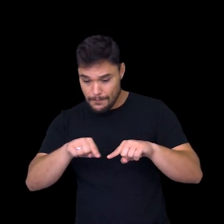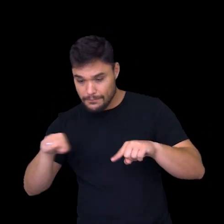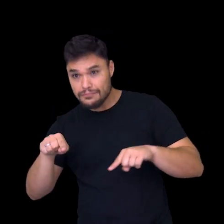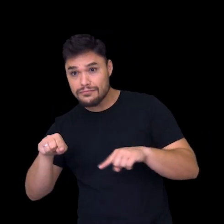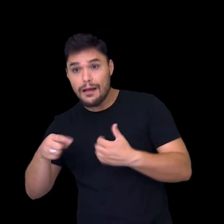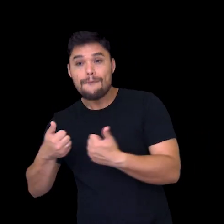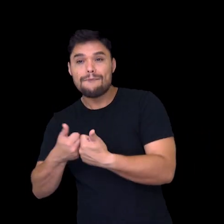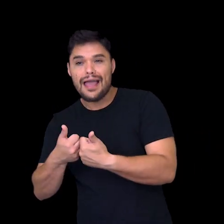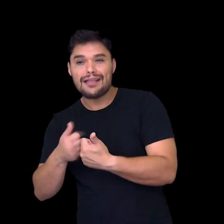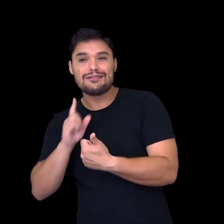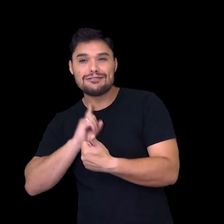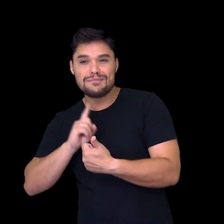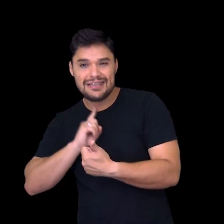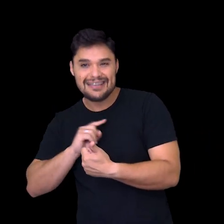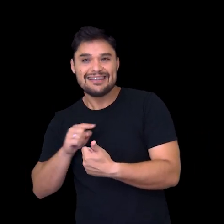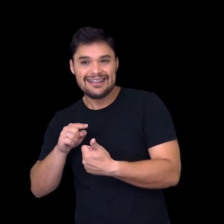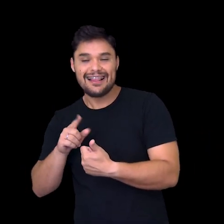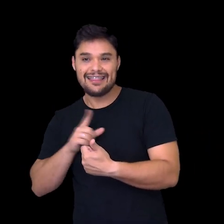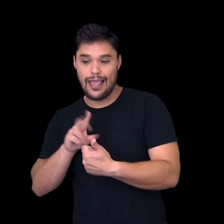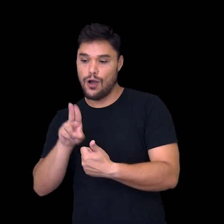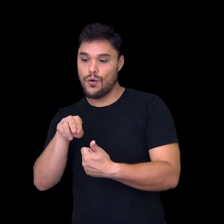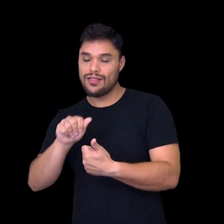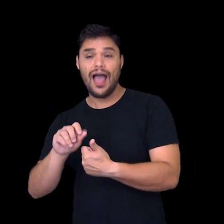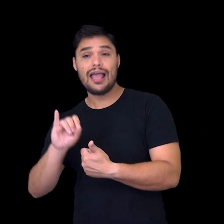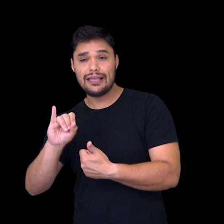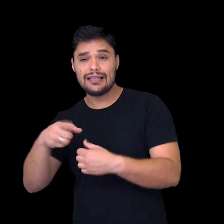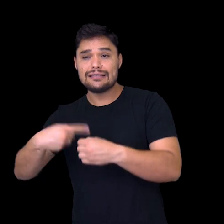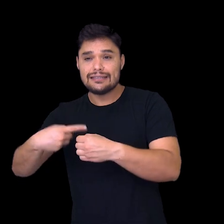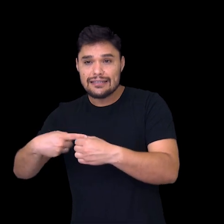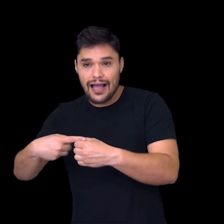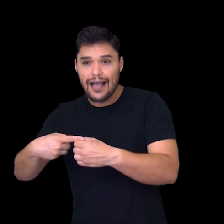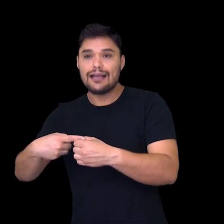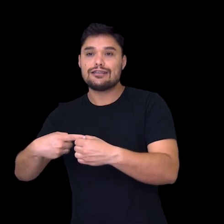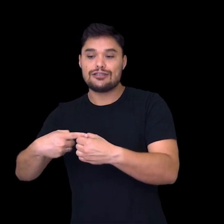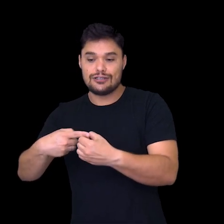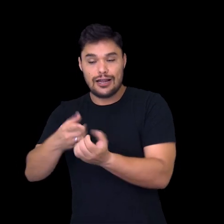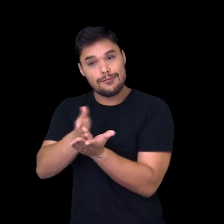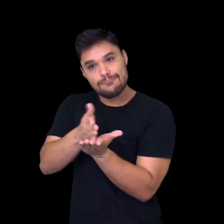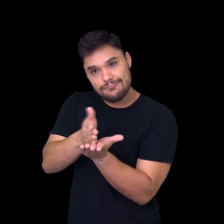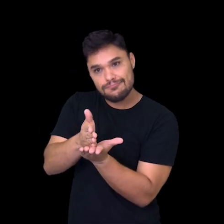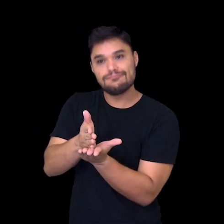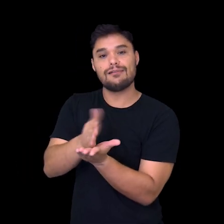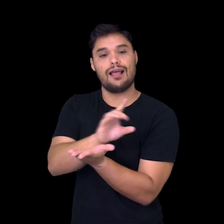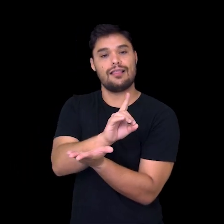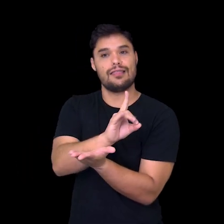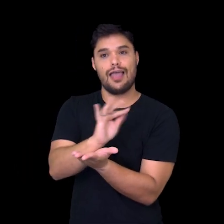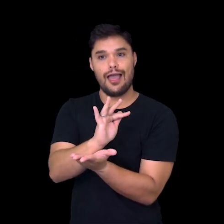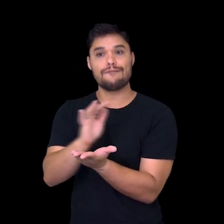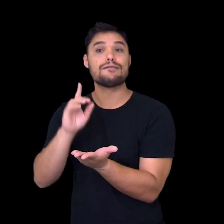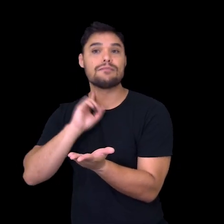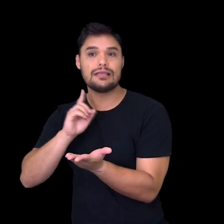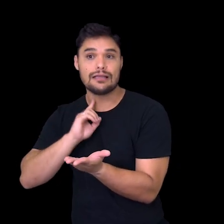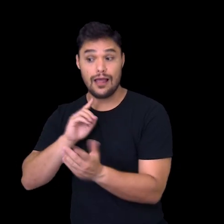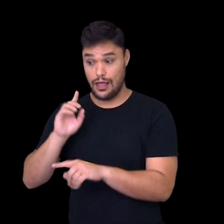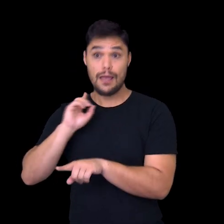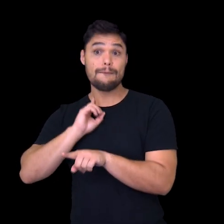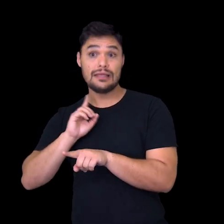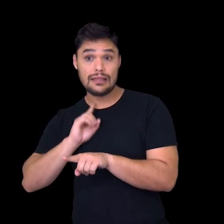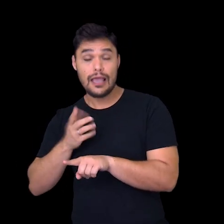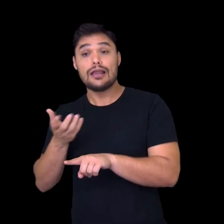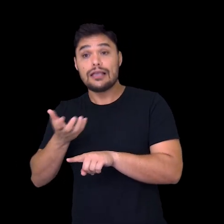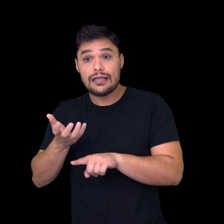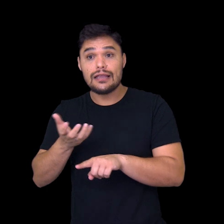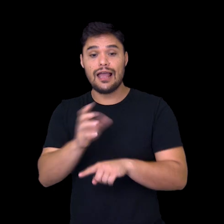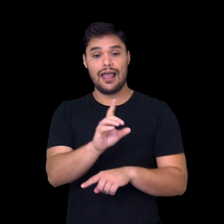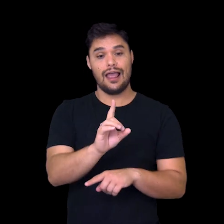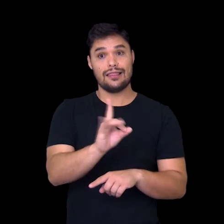encosta em Minas, para não dizer que não tem nada, né? Assim, o Naí está grudado aqui no Distrito Federal, assim, no cantinho. Mas o projeto dos mineiros